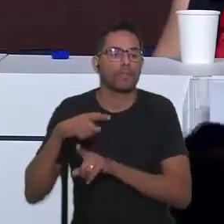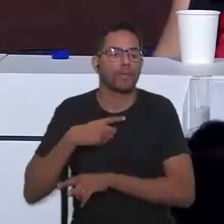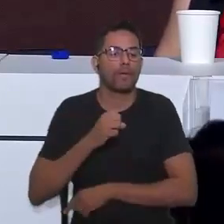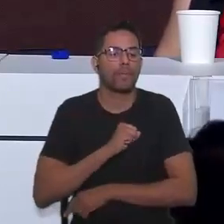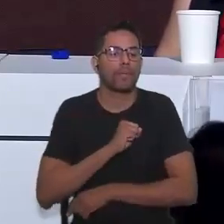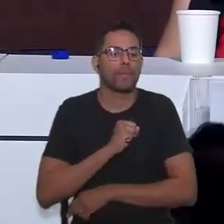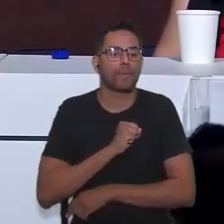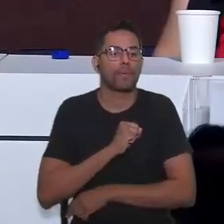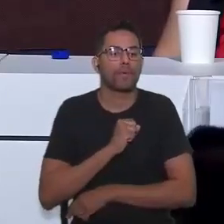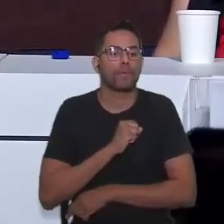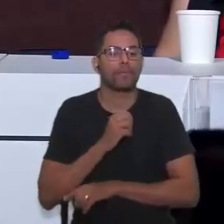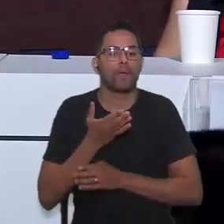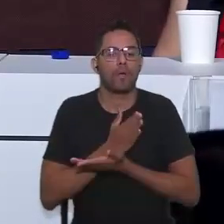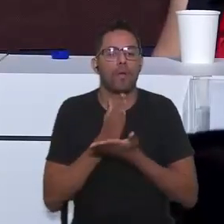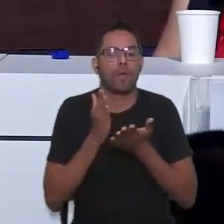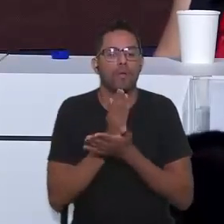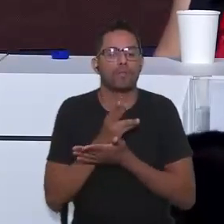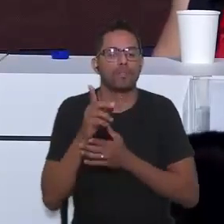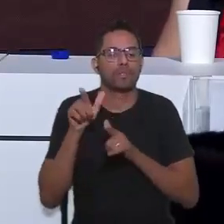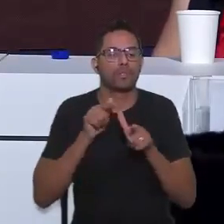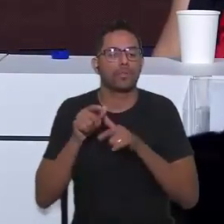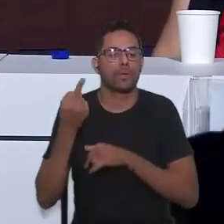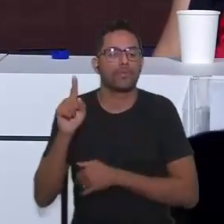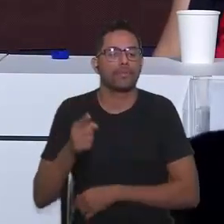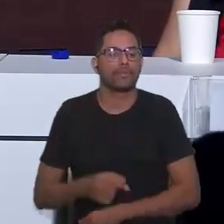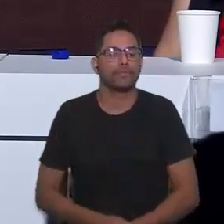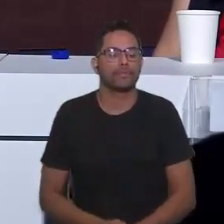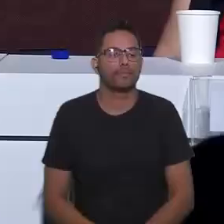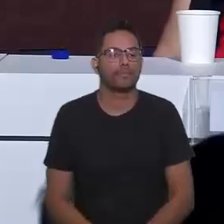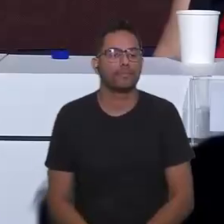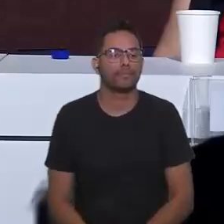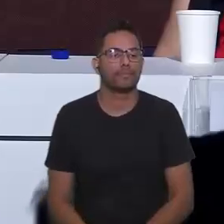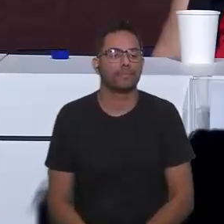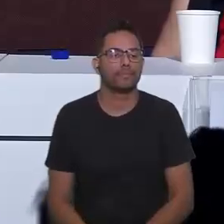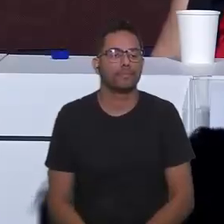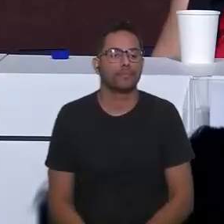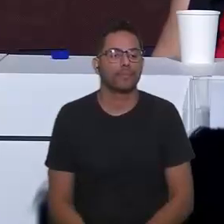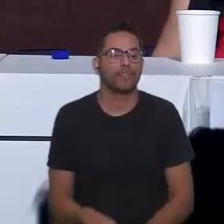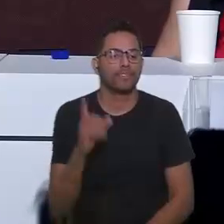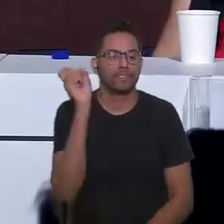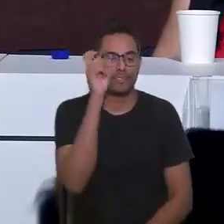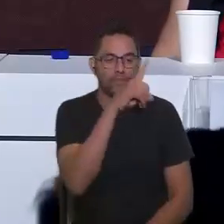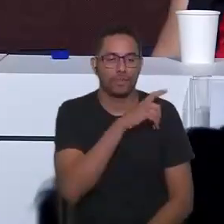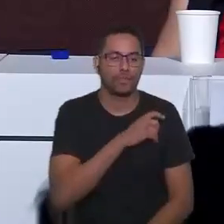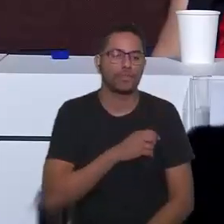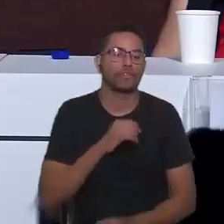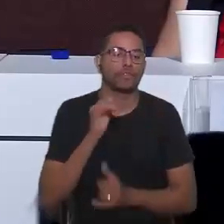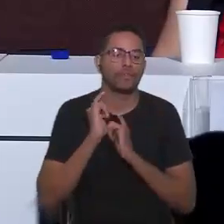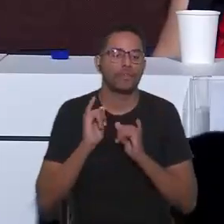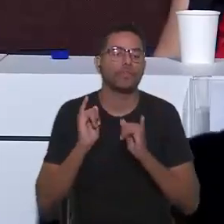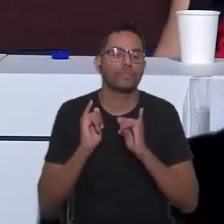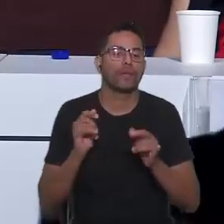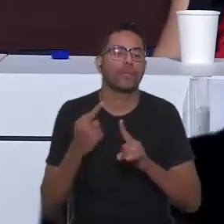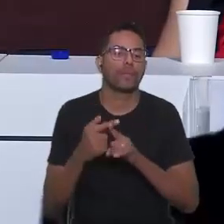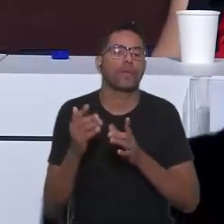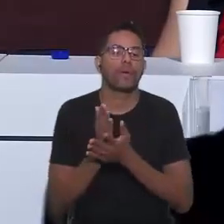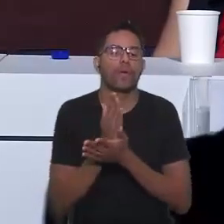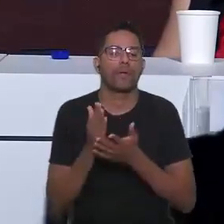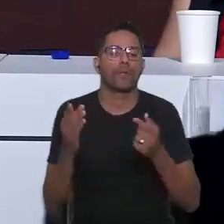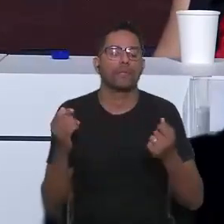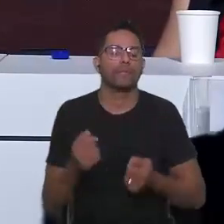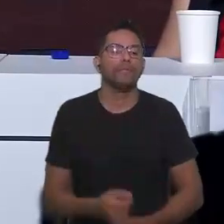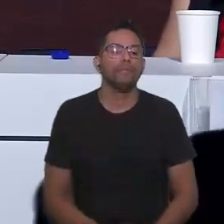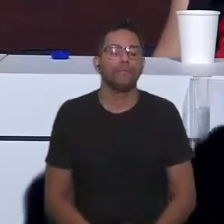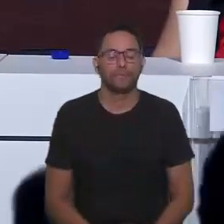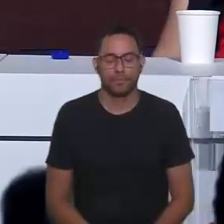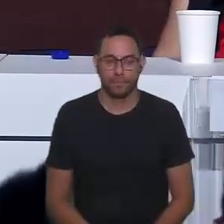ataque cardíaco durante uns dias e vai trabalhar. É muito difícil de conceber isso, que alguém